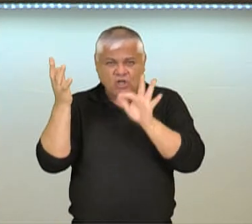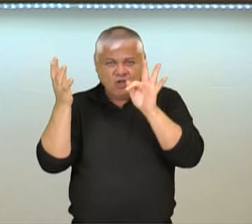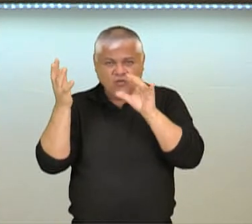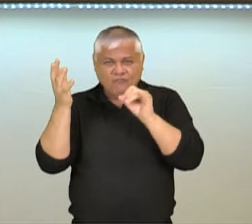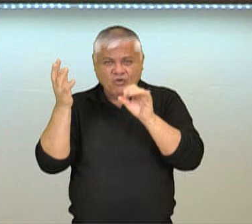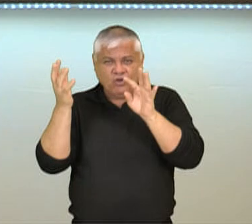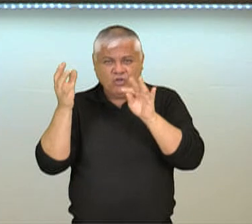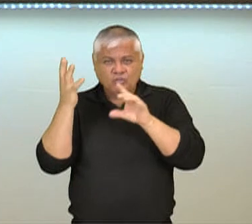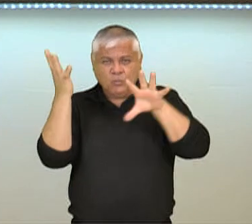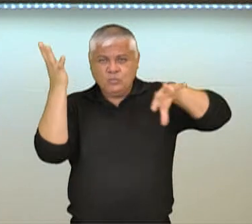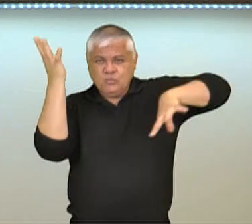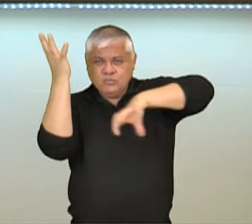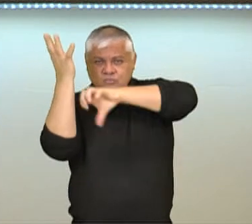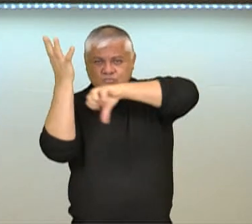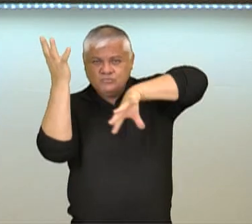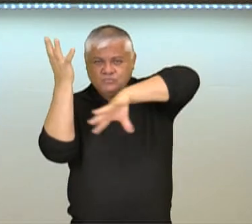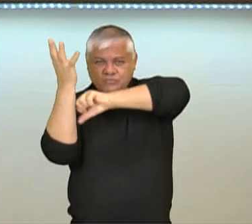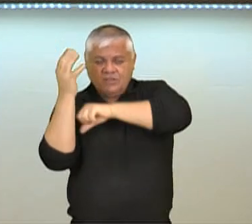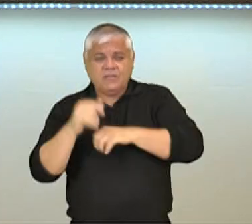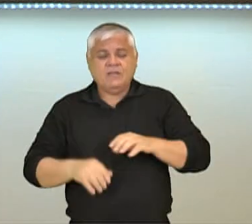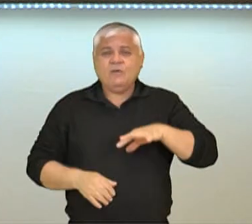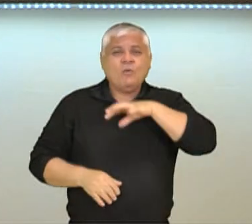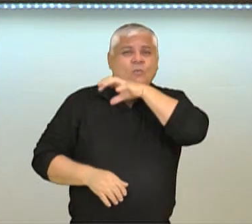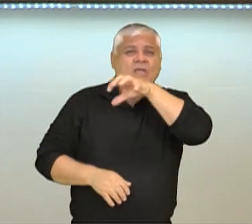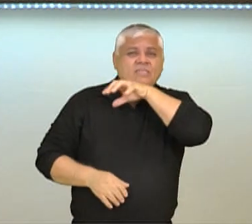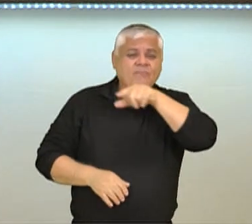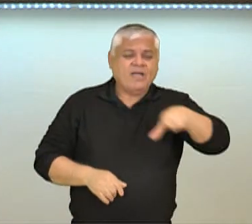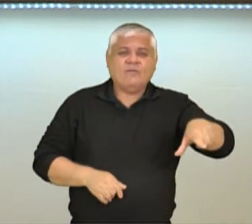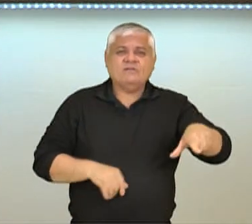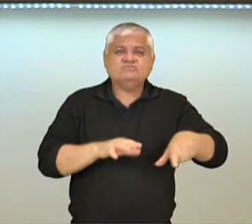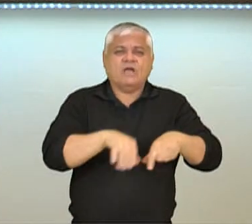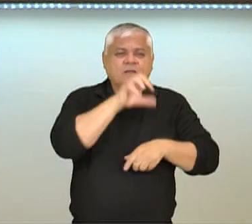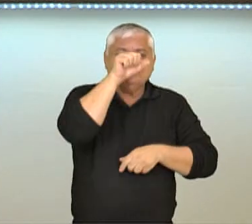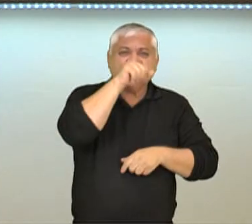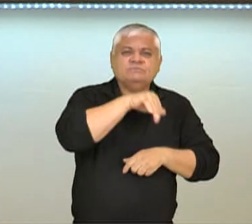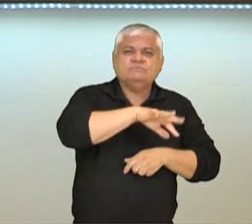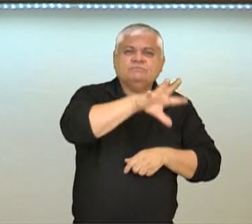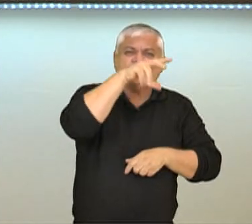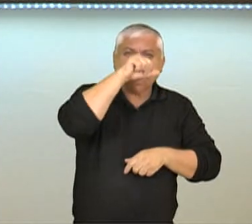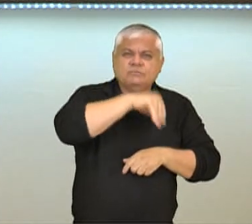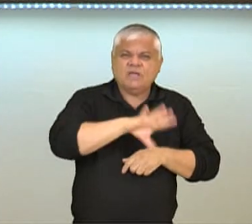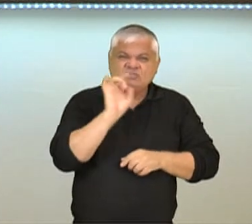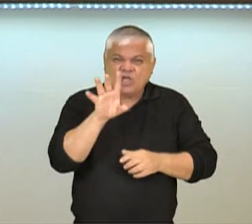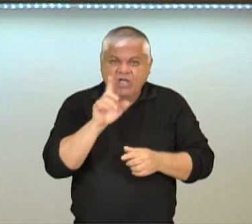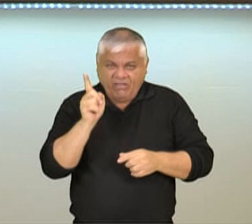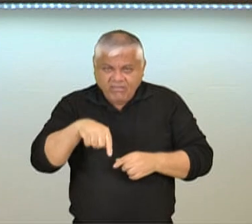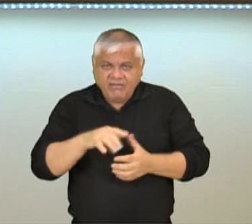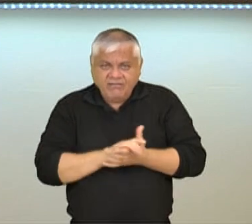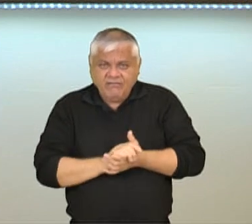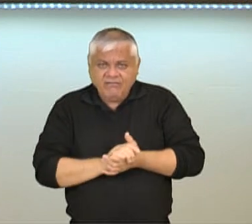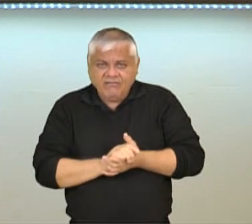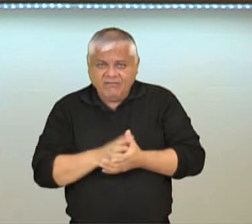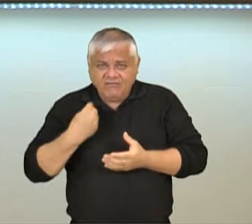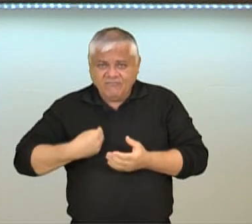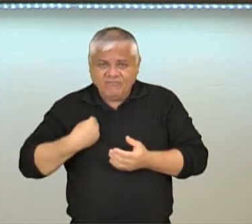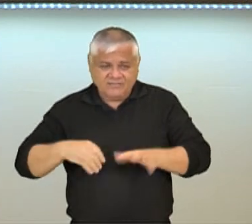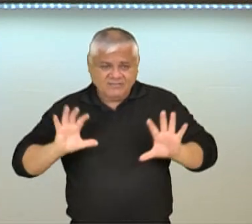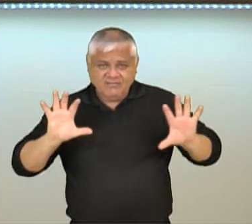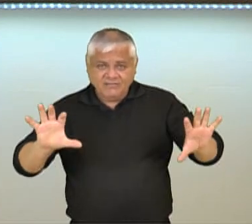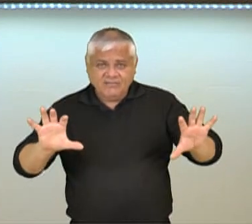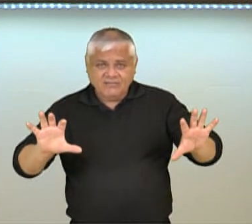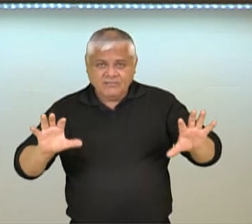realizam fotossíntese e que os animais apenas respiram? E assim cada um vive do seu jeito, você